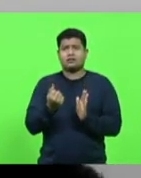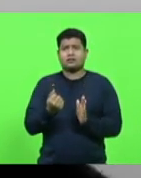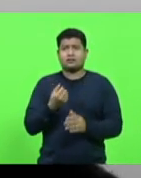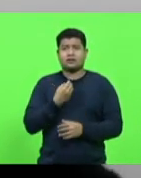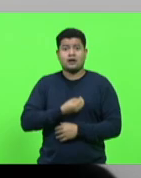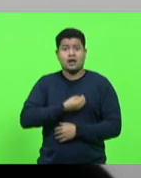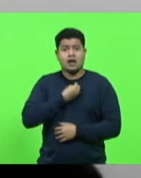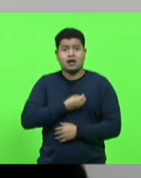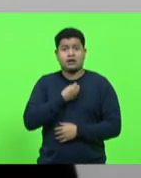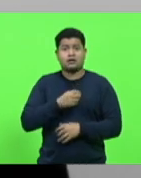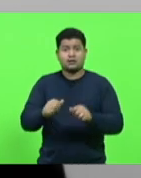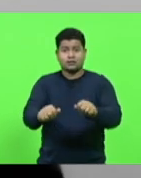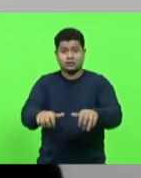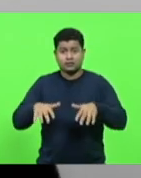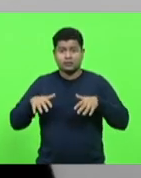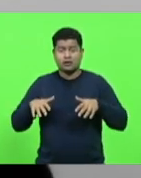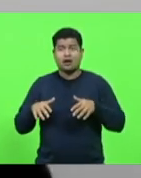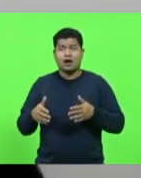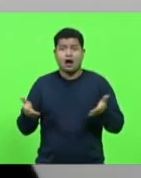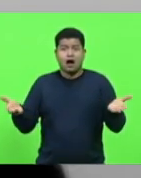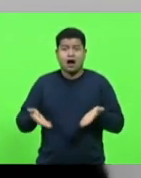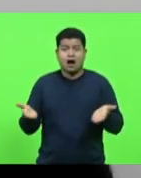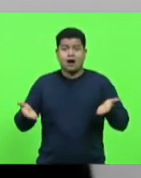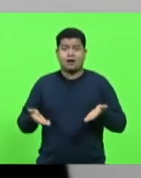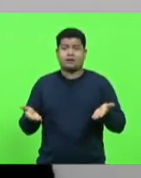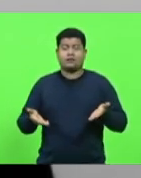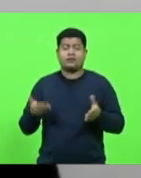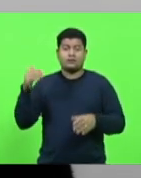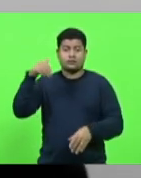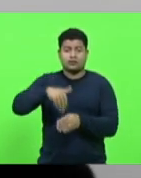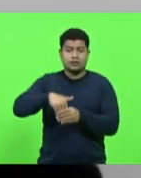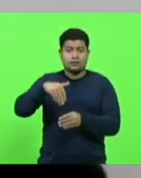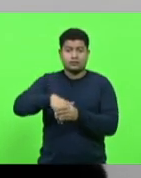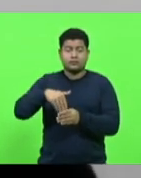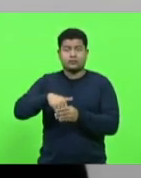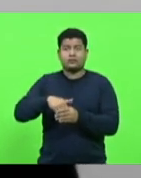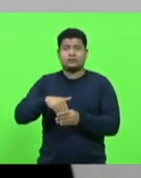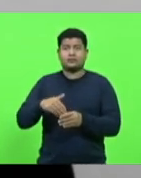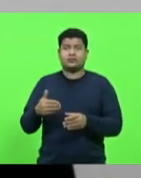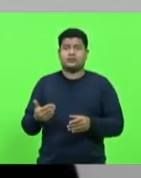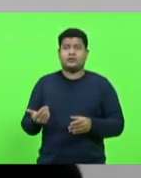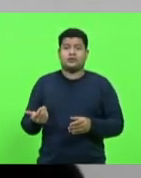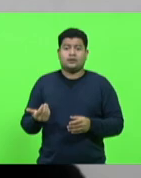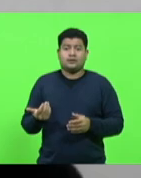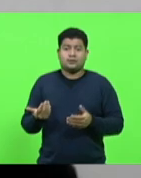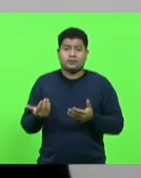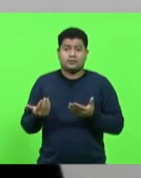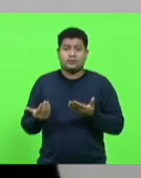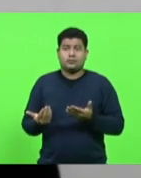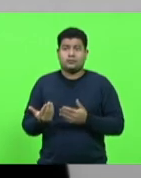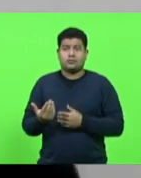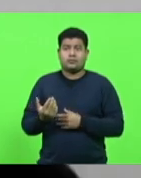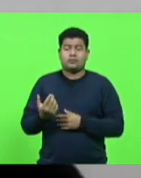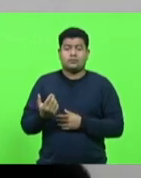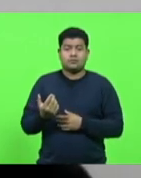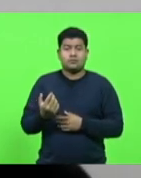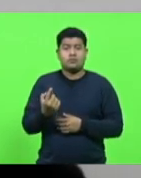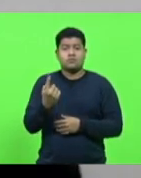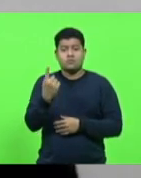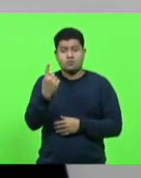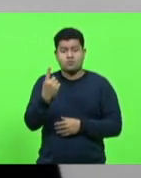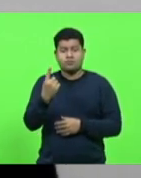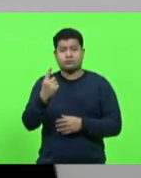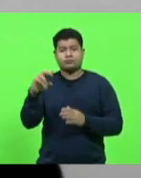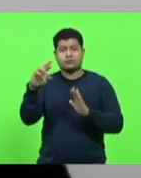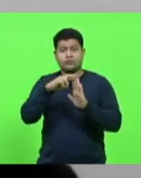na sessão. Agora nós estamos na votação, e na votação, um dos mecanismos parlamentares